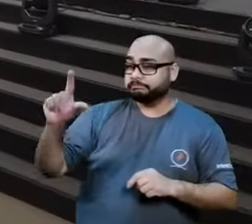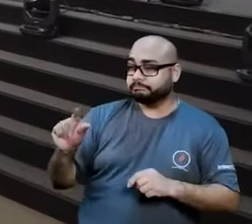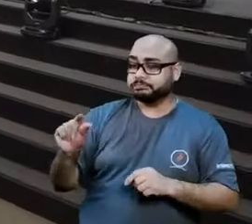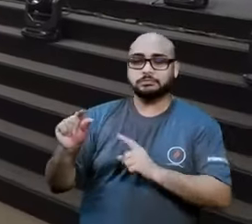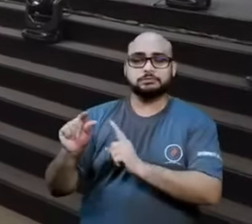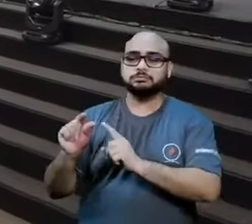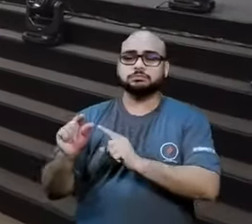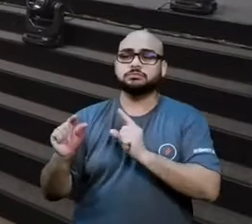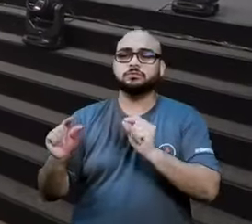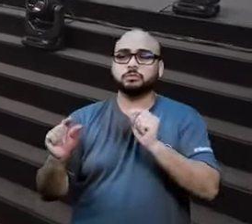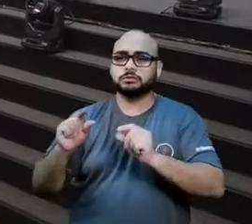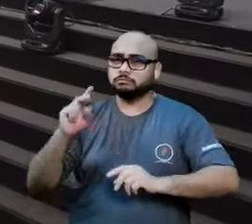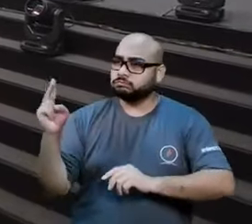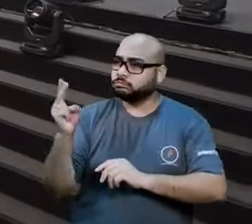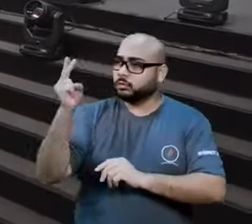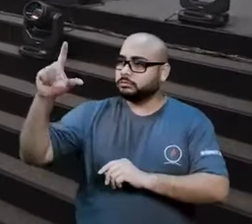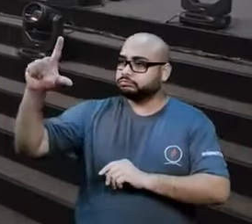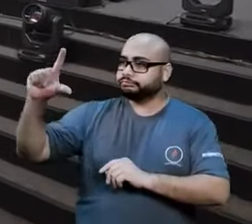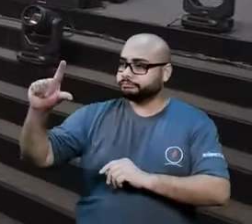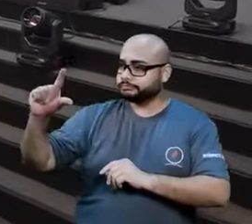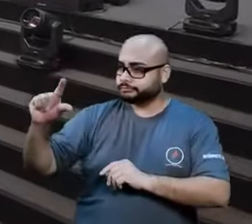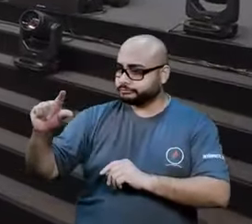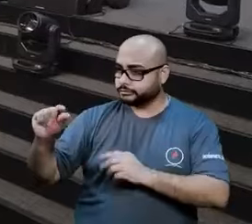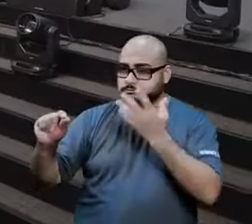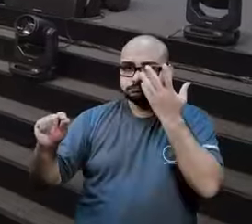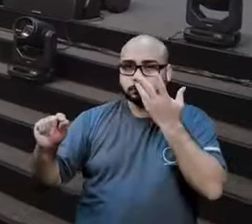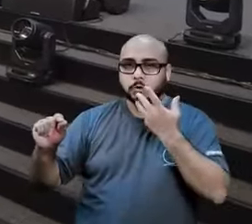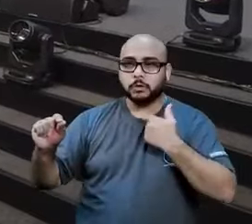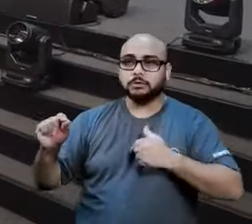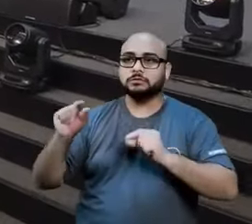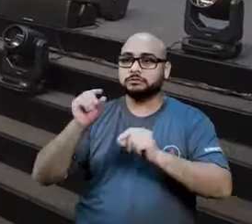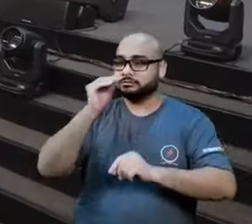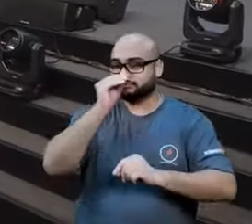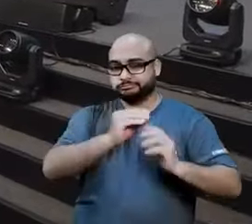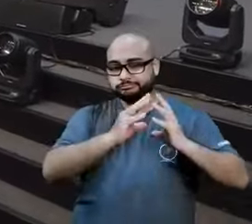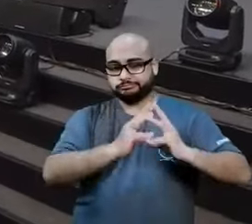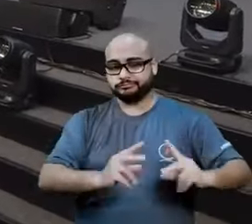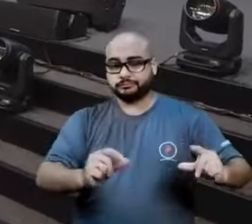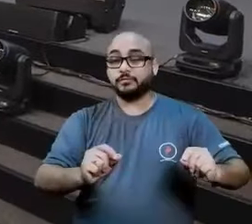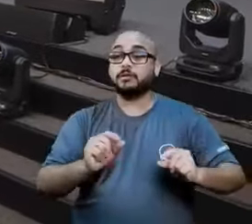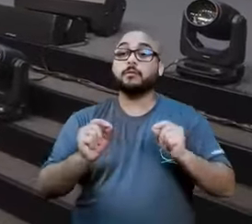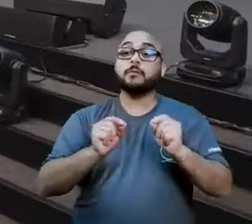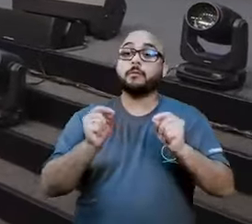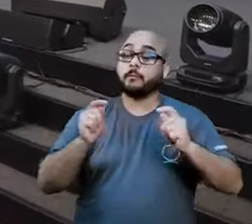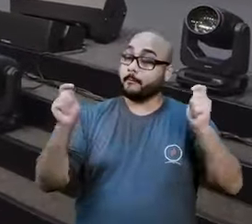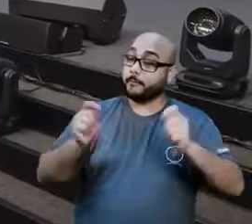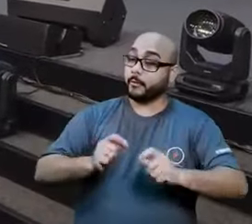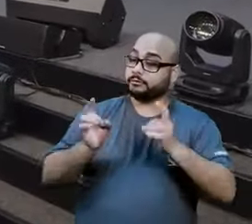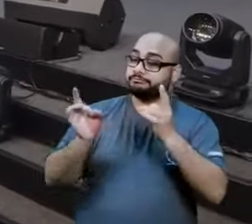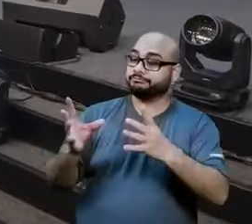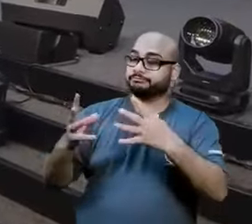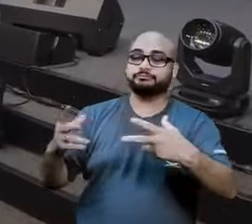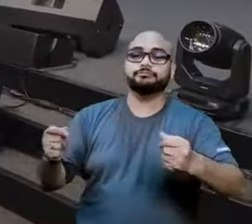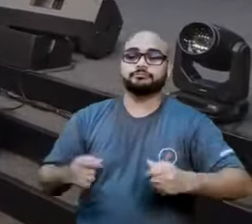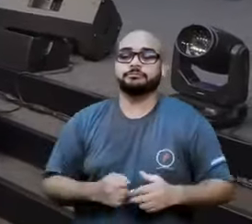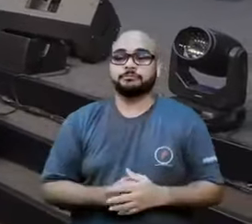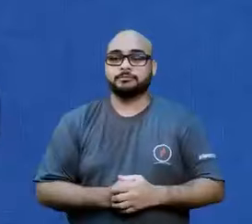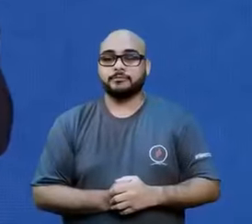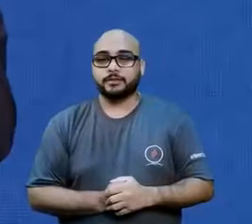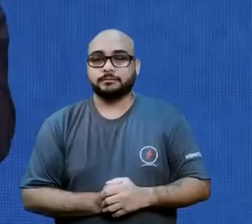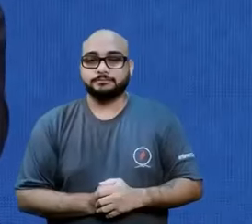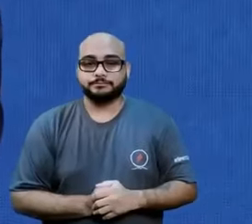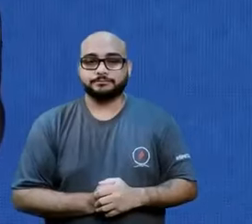as desprezíveis que podem ser descartadas as que não